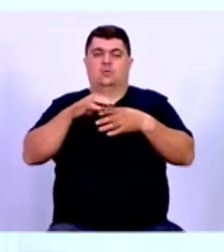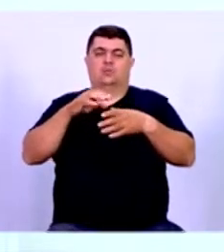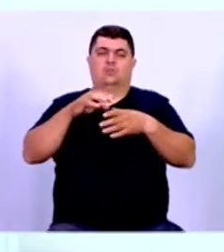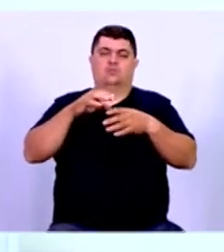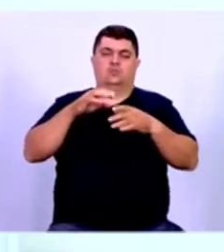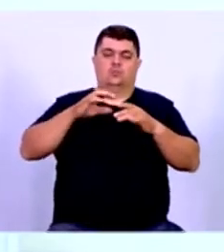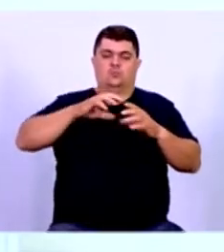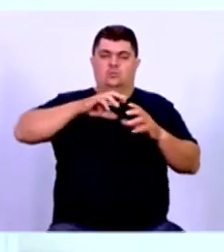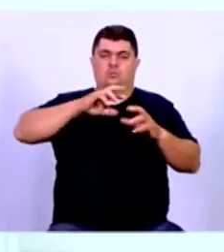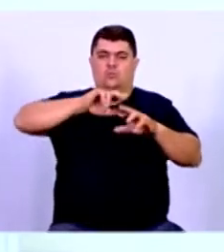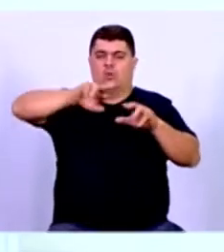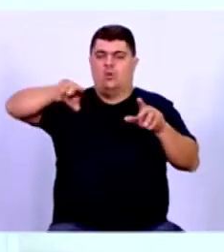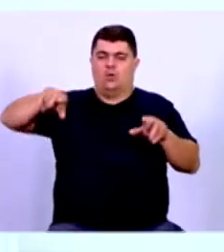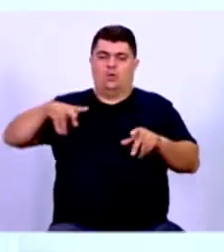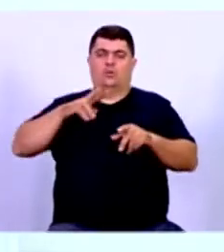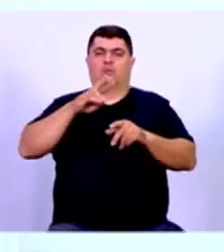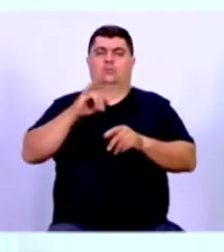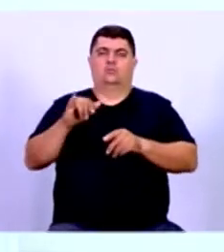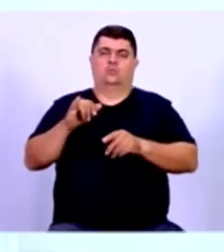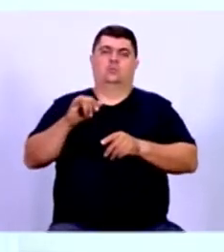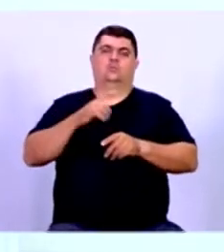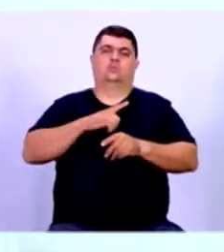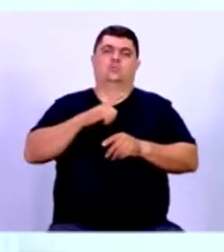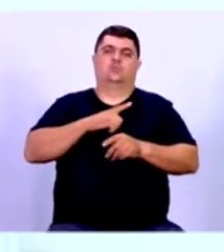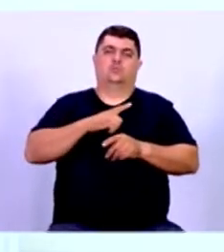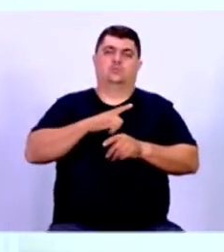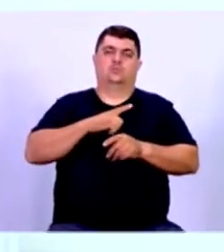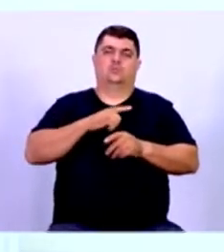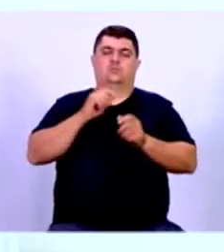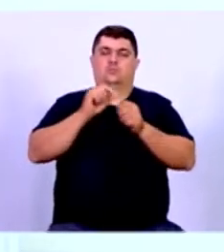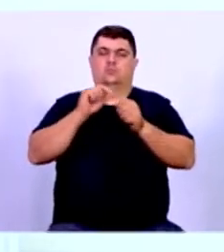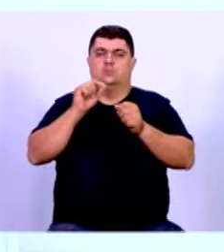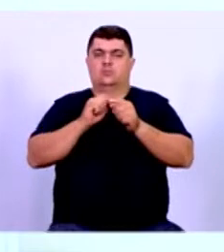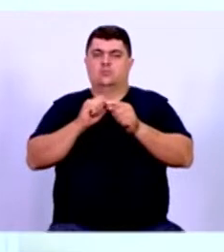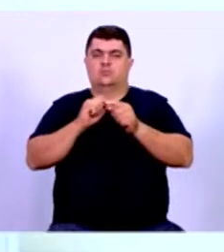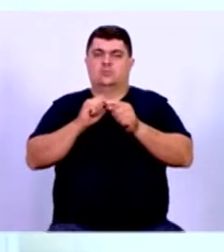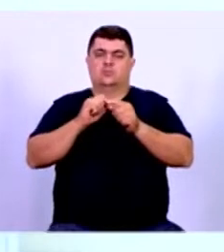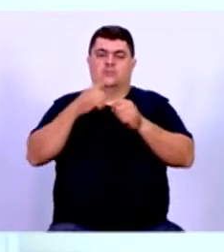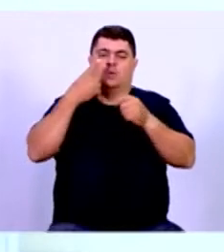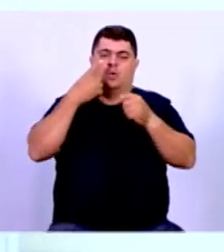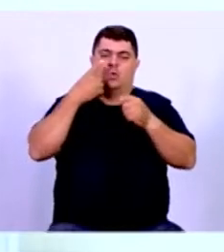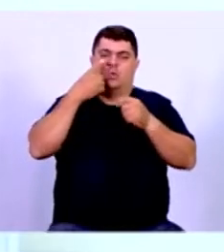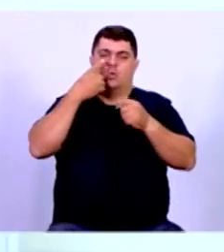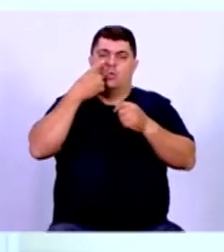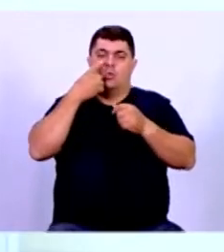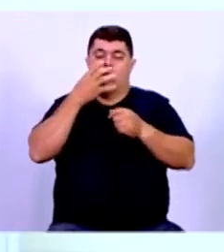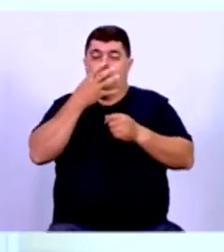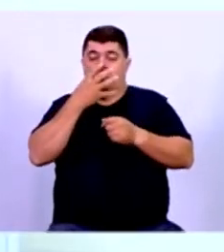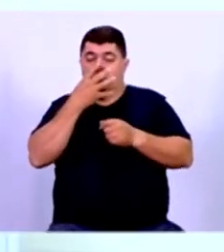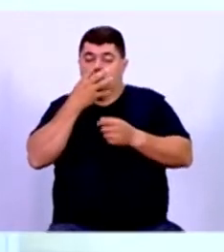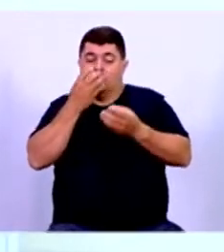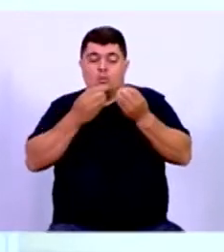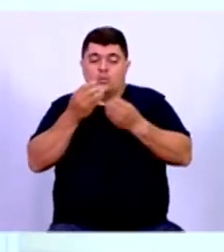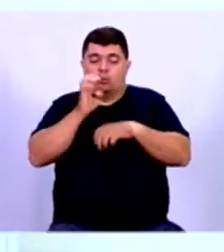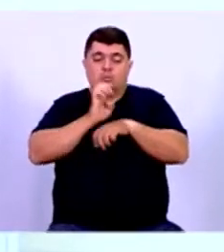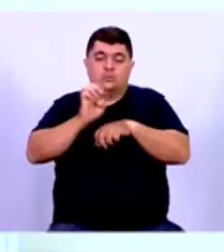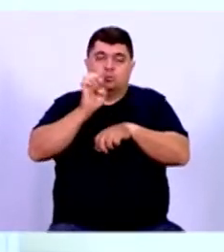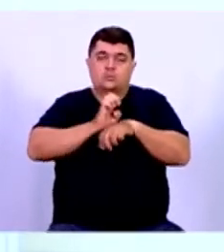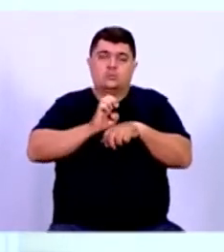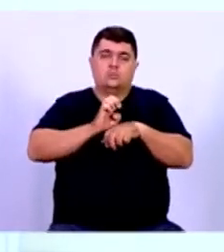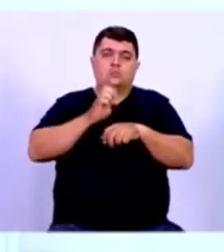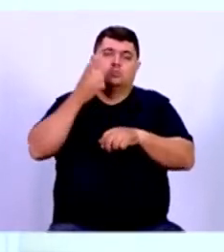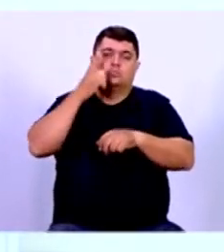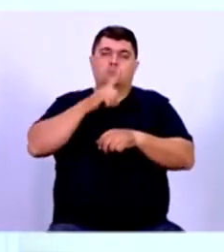atuação, você de fato se permitir a observar e a participar desse momento